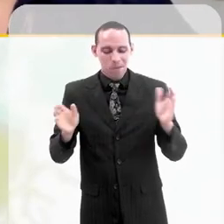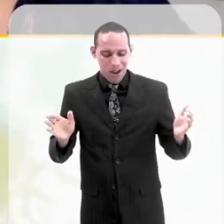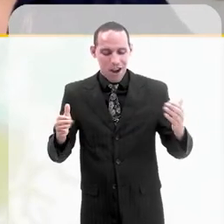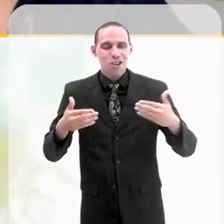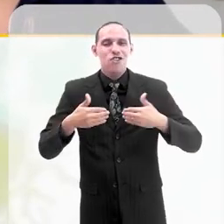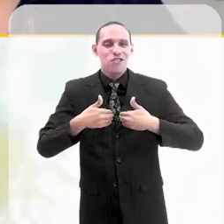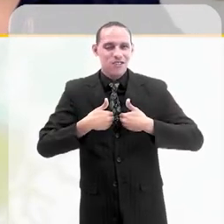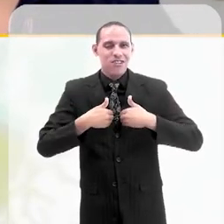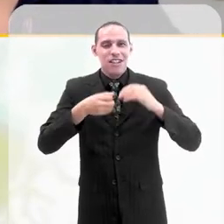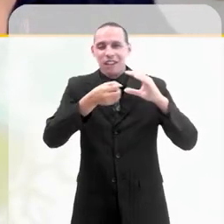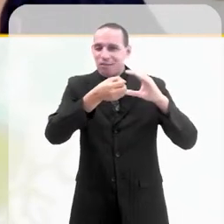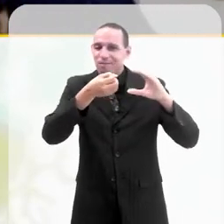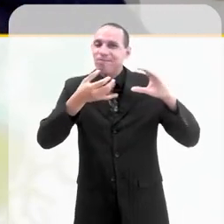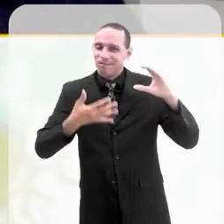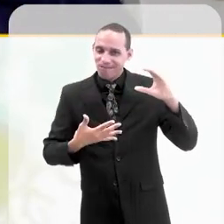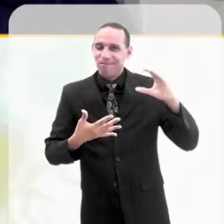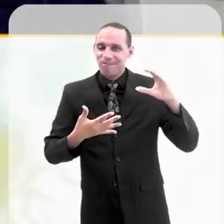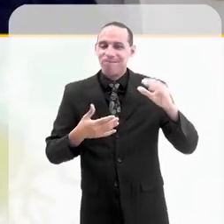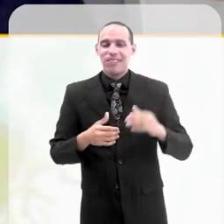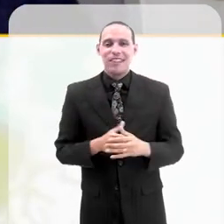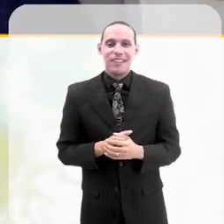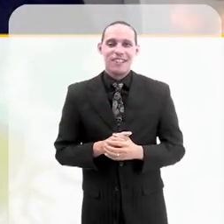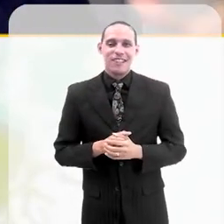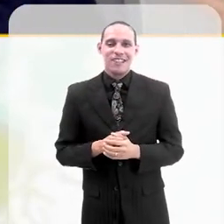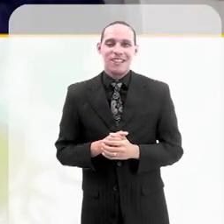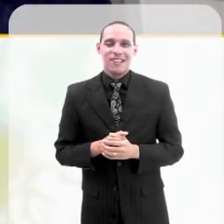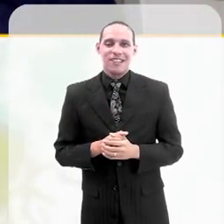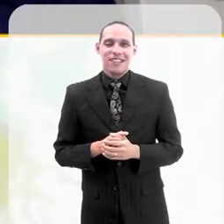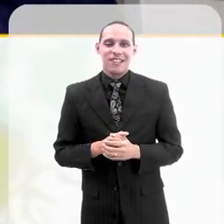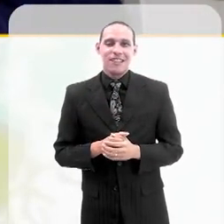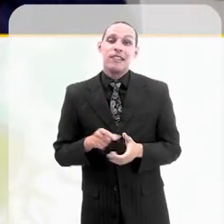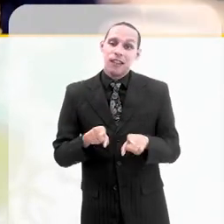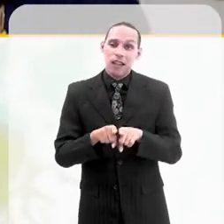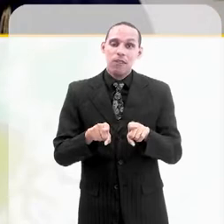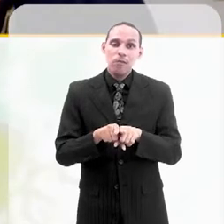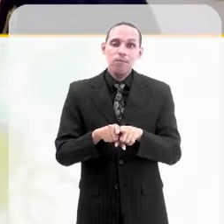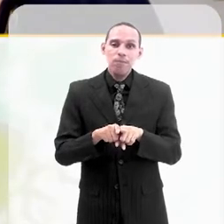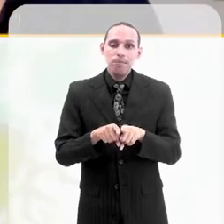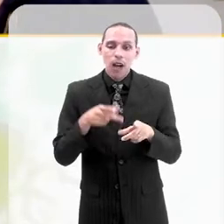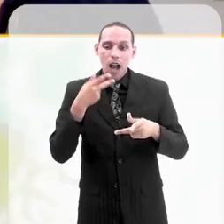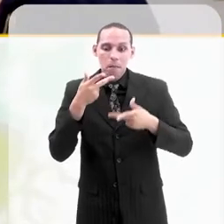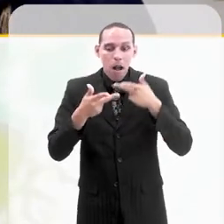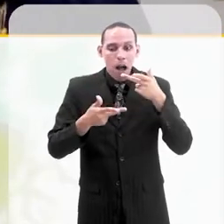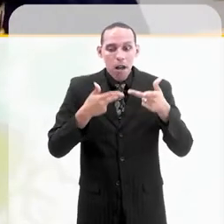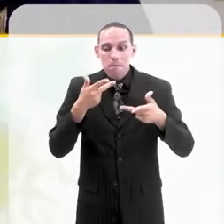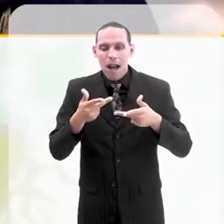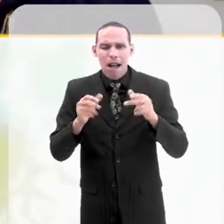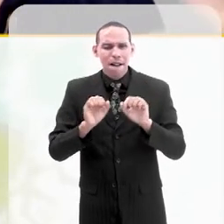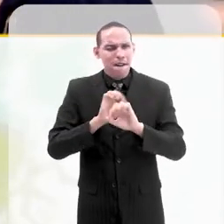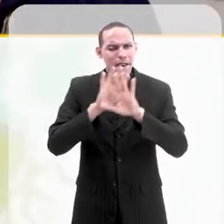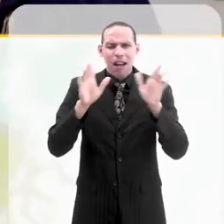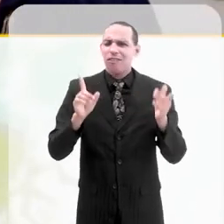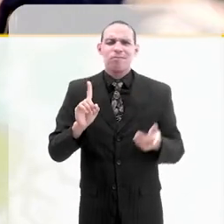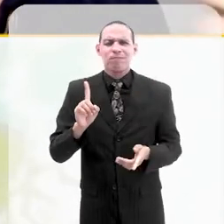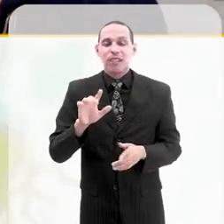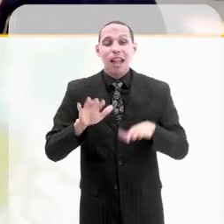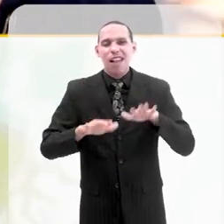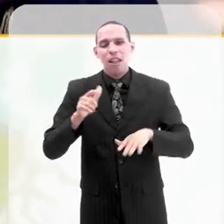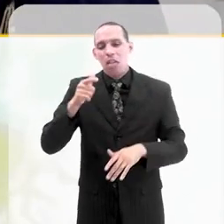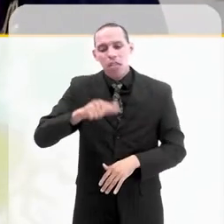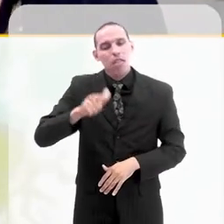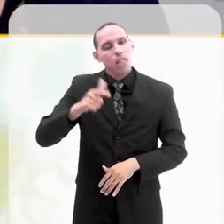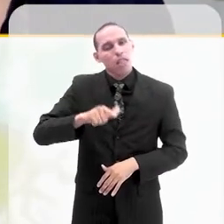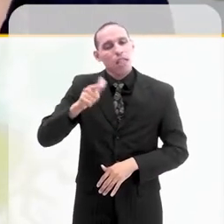transtornos do espectro do autismo, do autista, né? Que eles também, a fala não é funcional, eles ficam às vezes repetindo ou